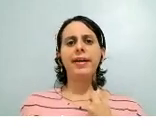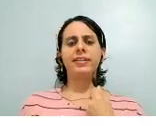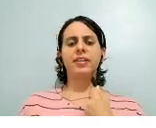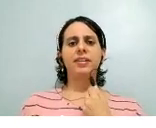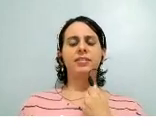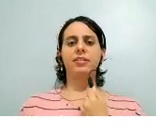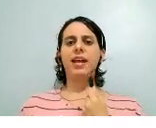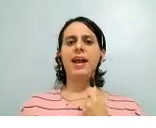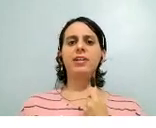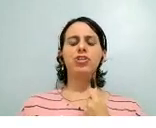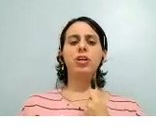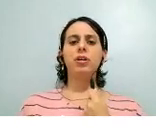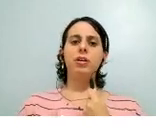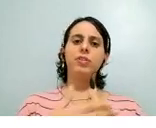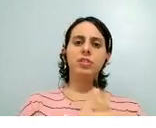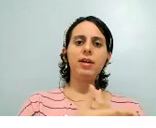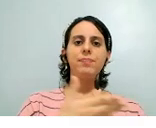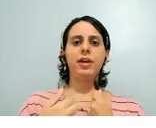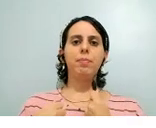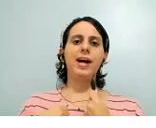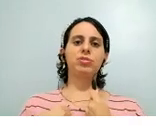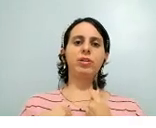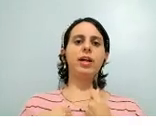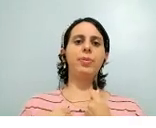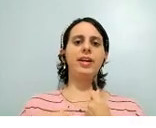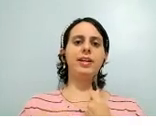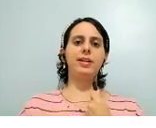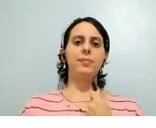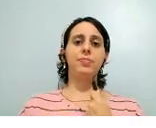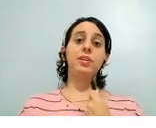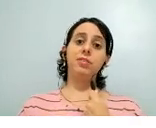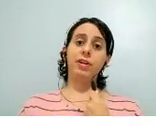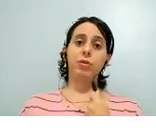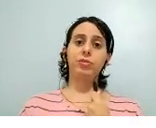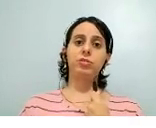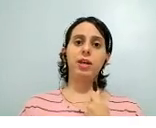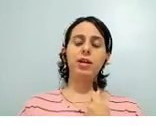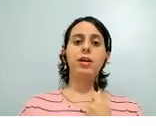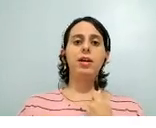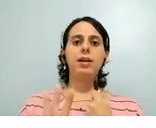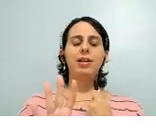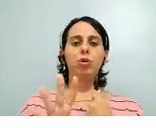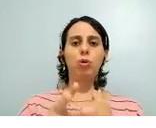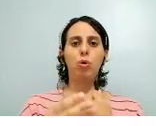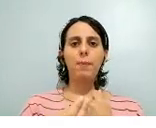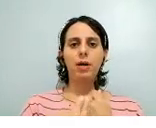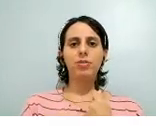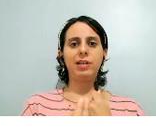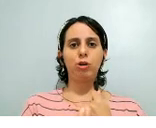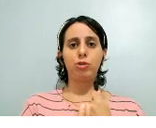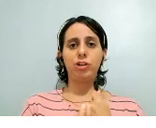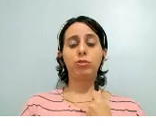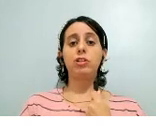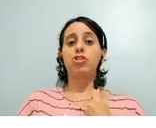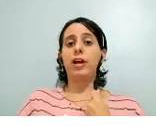para entrar na internet, e você, né, passa o celular para ele. O que que vai acontecer? Ele colocou a mão